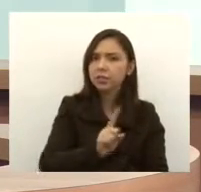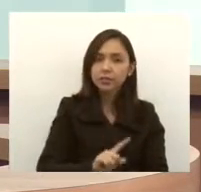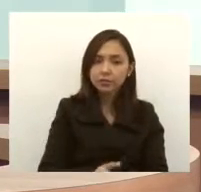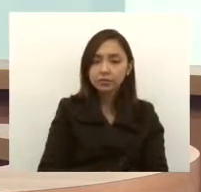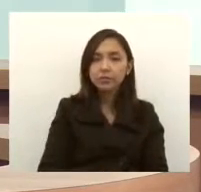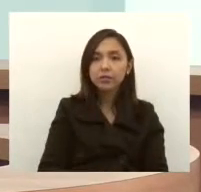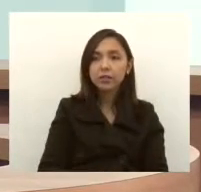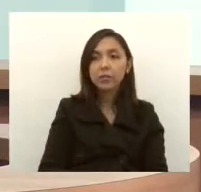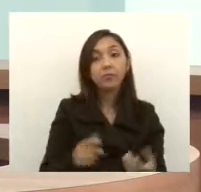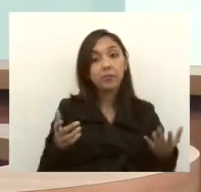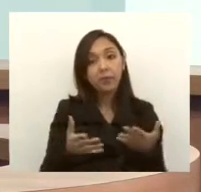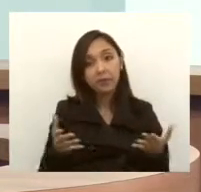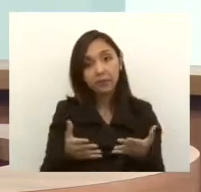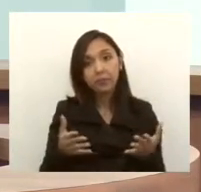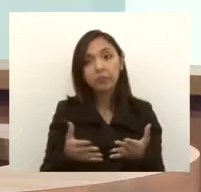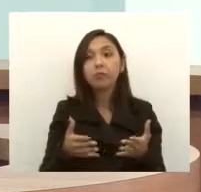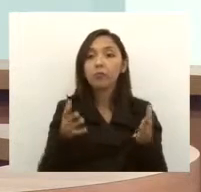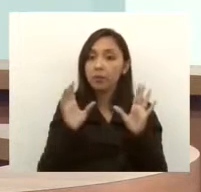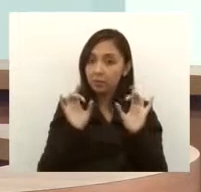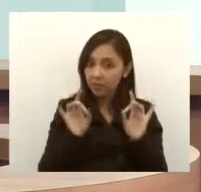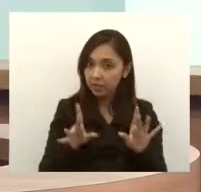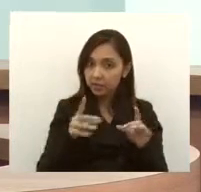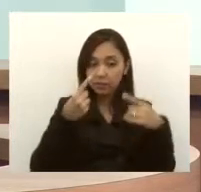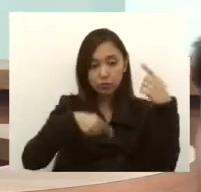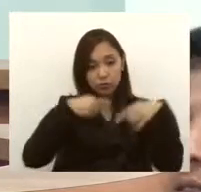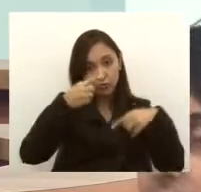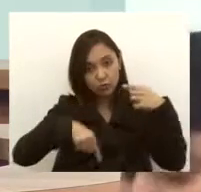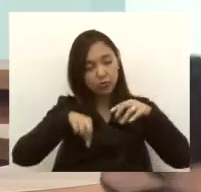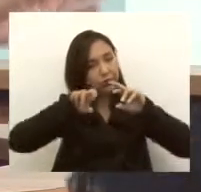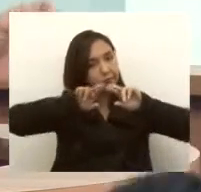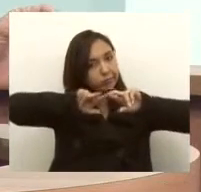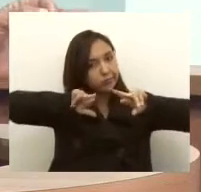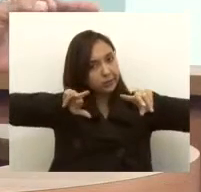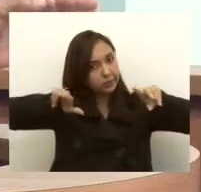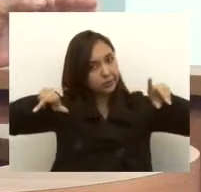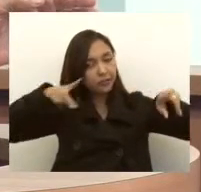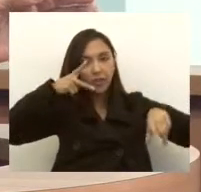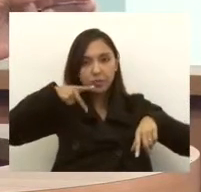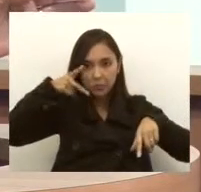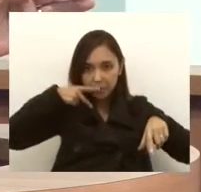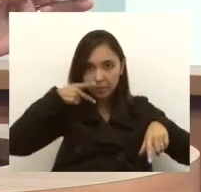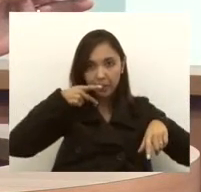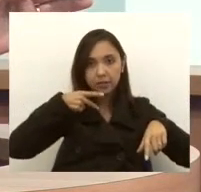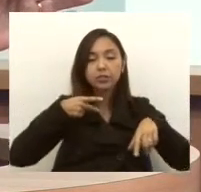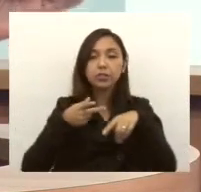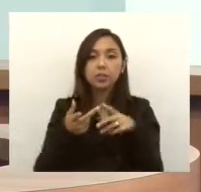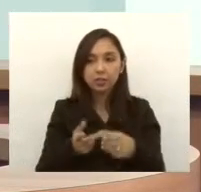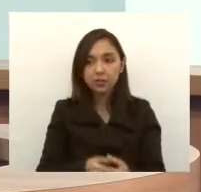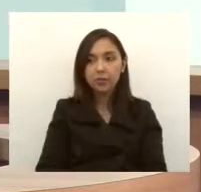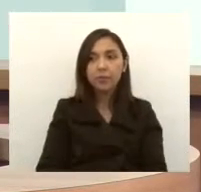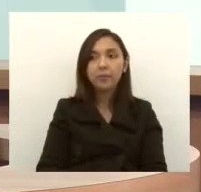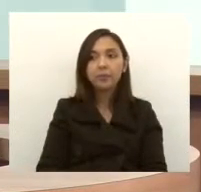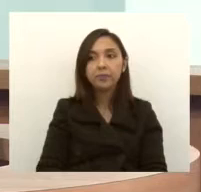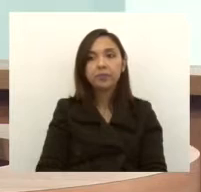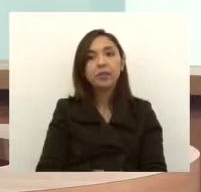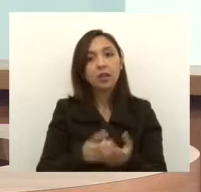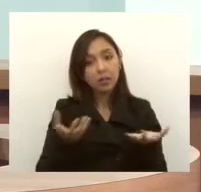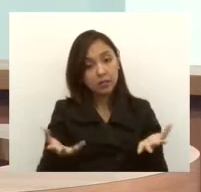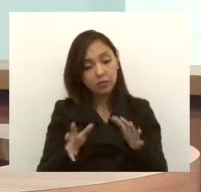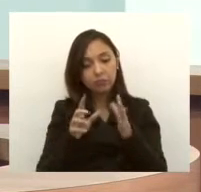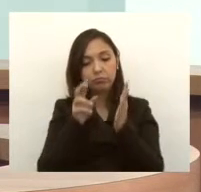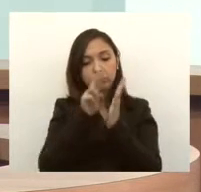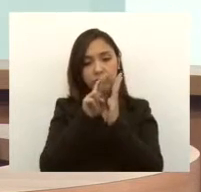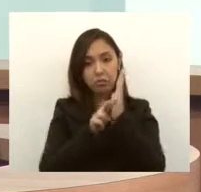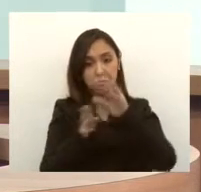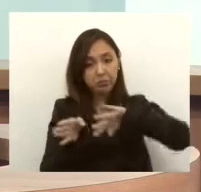B. Agora, se é para discutir as questões partidárias, vamos encostar o regimento